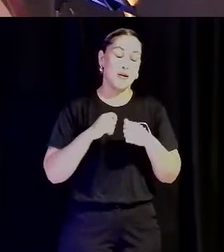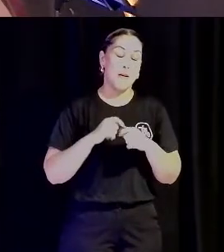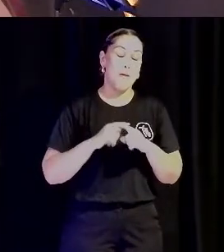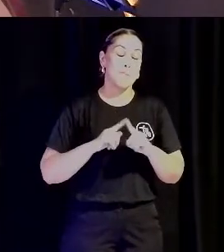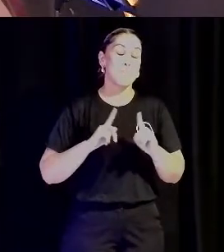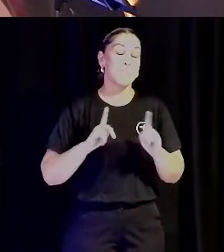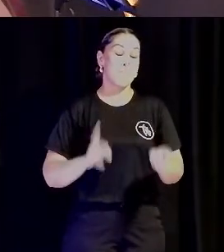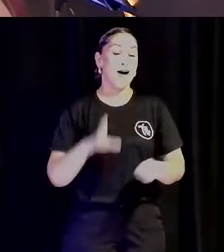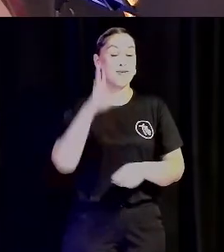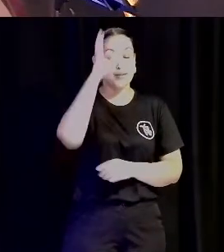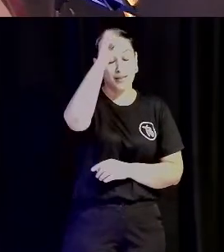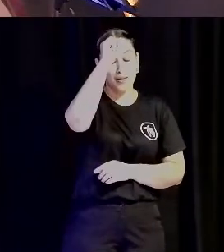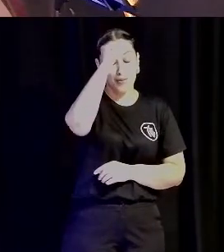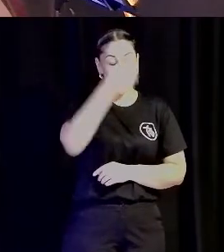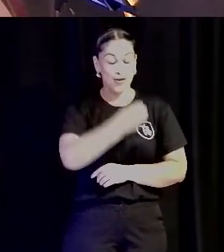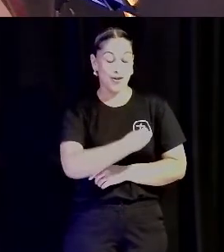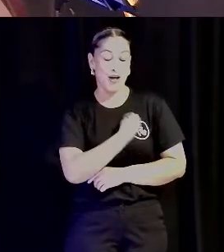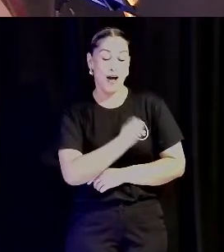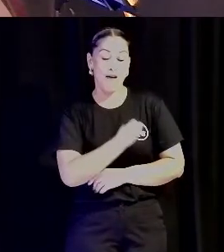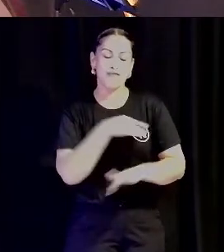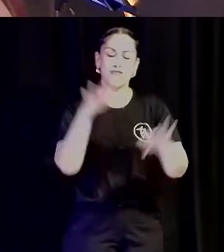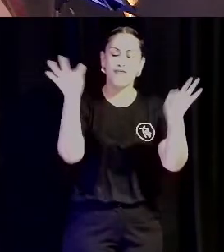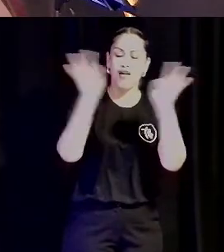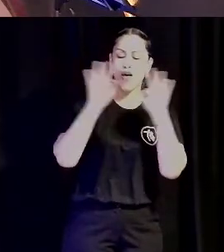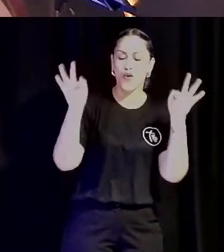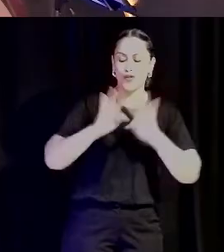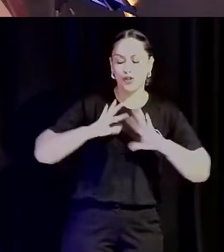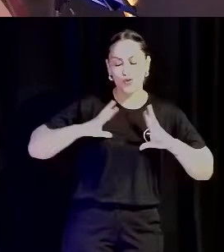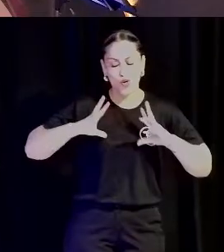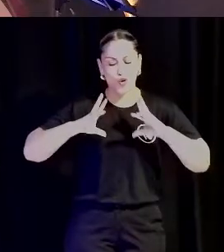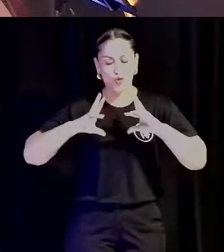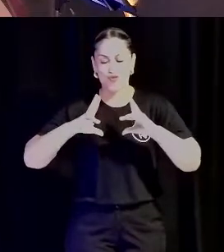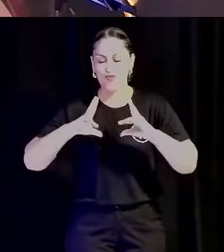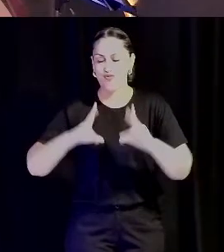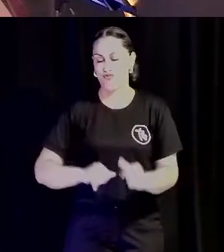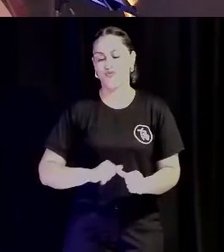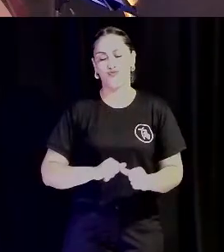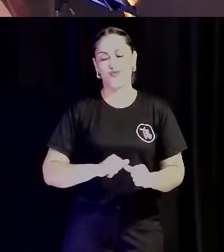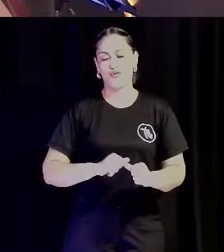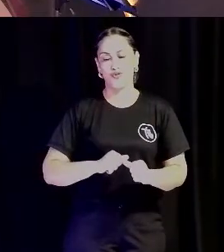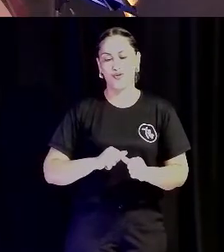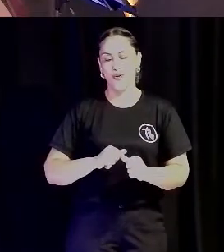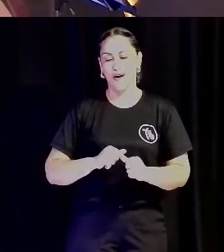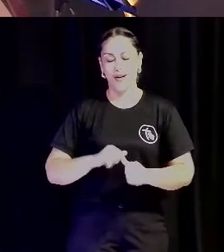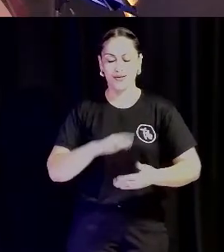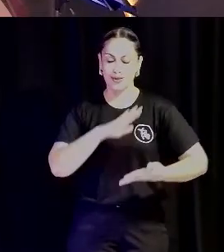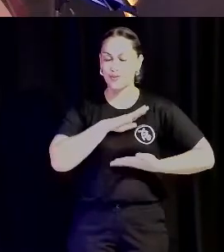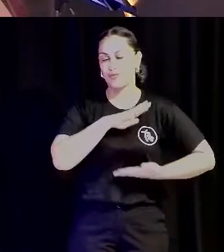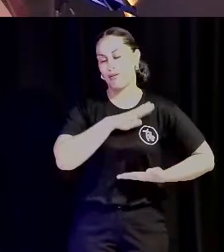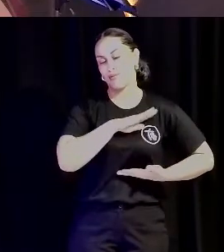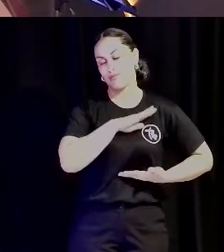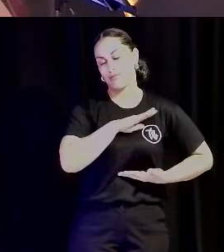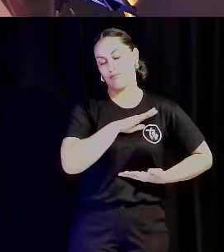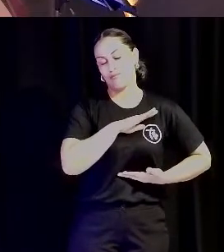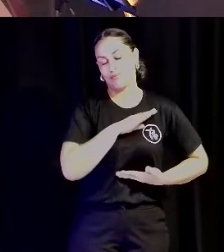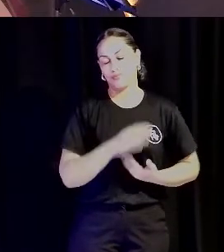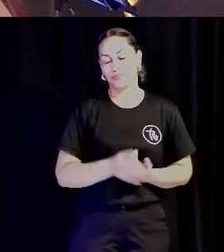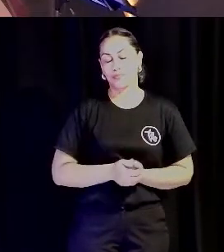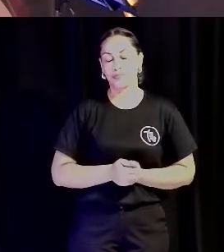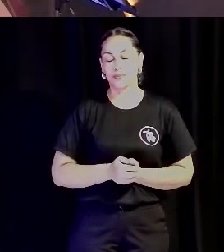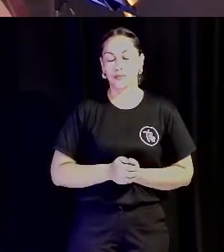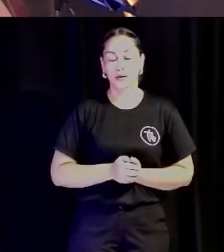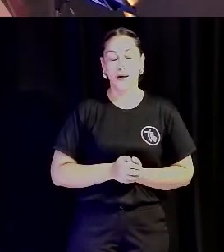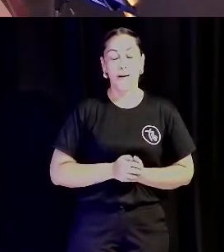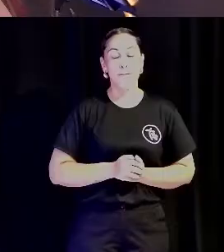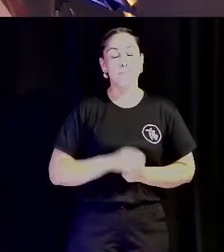viver contente em toda e qualquer situação. A palavra